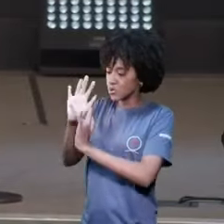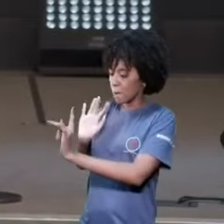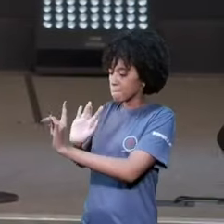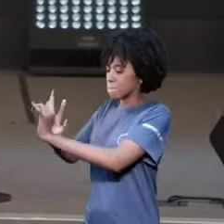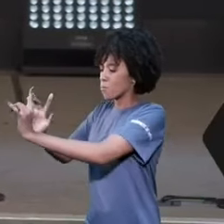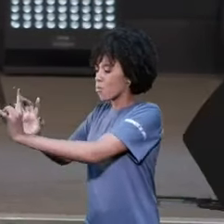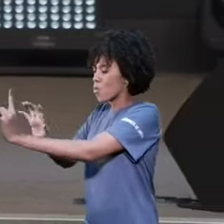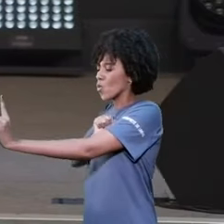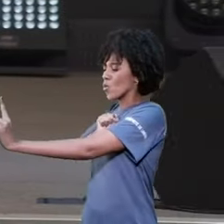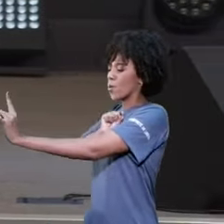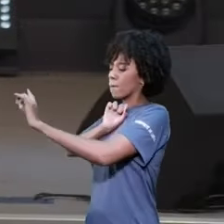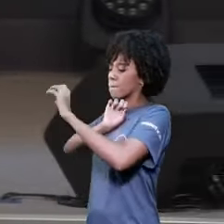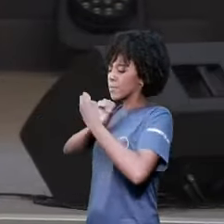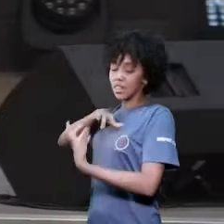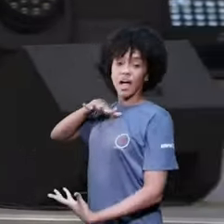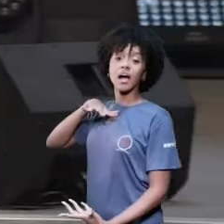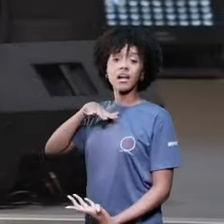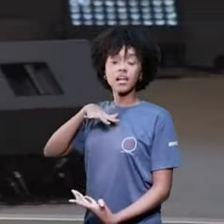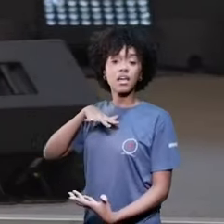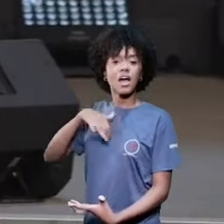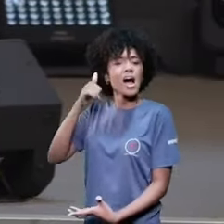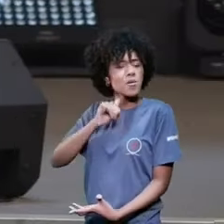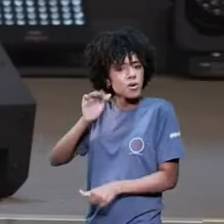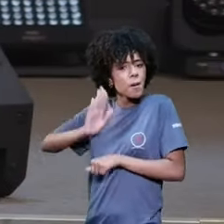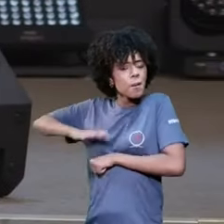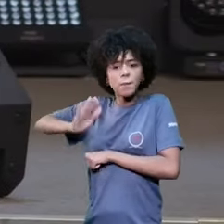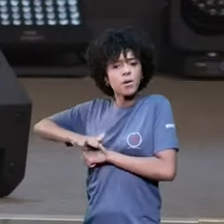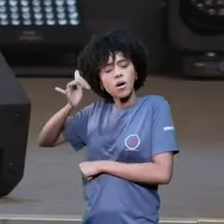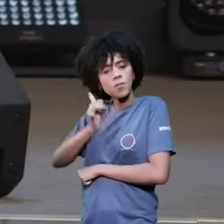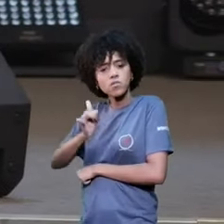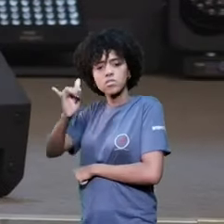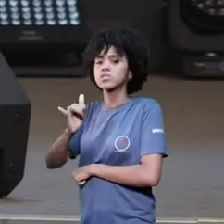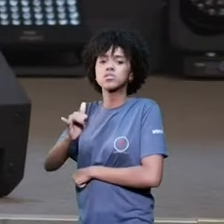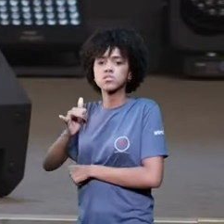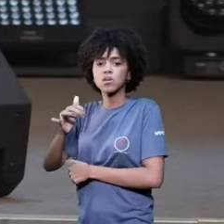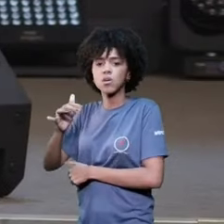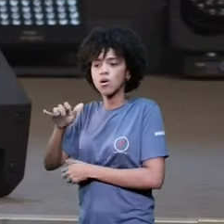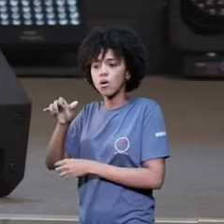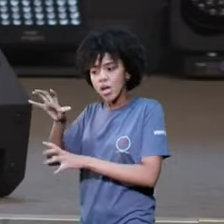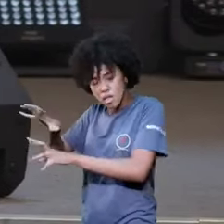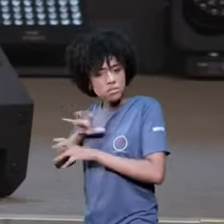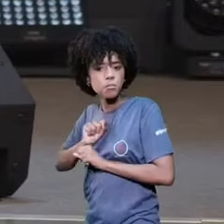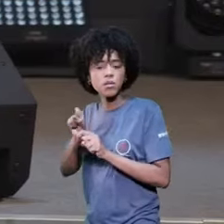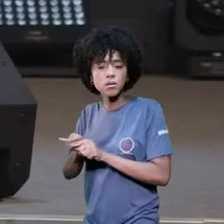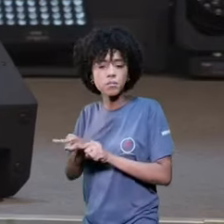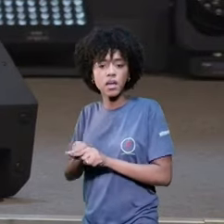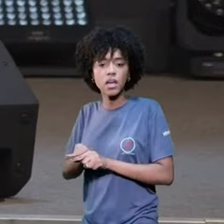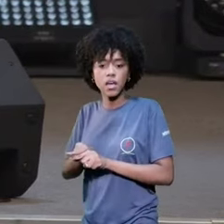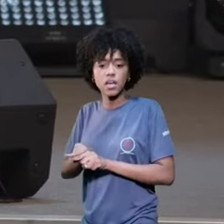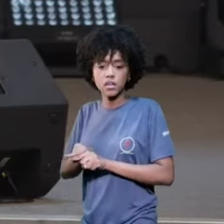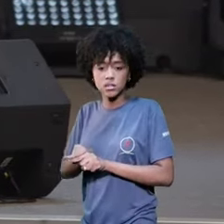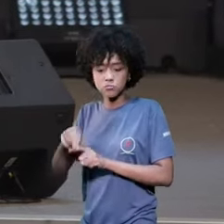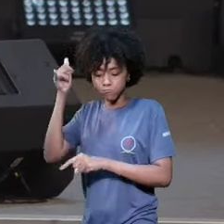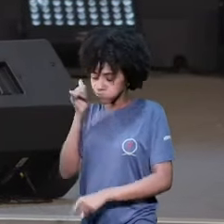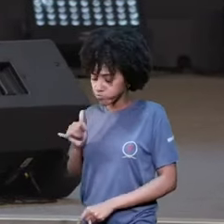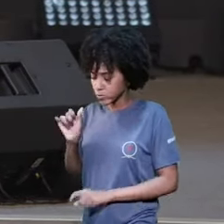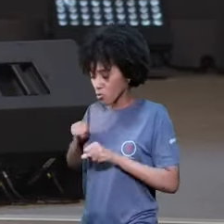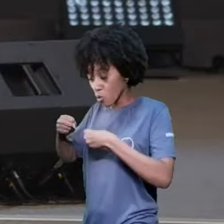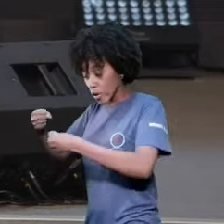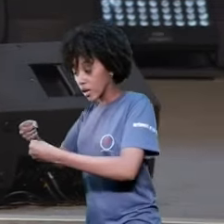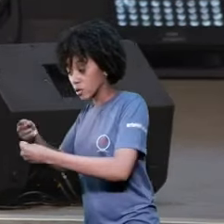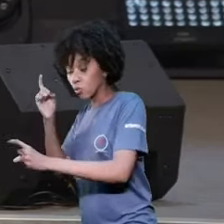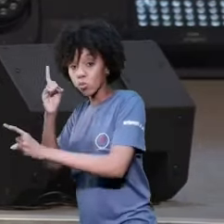receber um milagre. Irmão, ninguém falou nada, ela profetizou, ela mesmo recebeu, pegou a palavra que saiu dela mesma, foi andando e